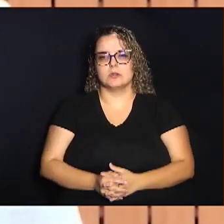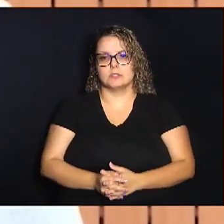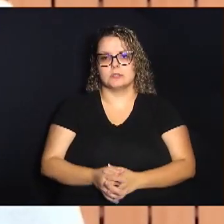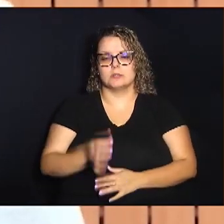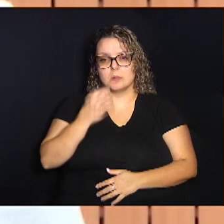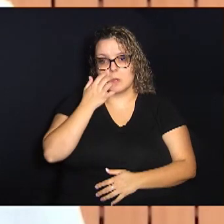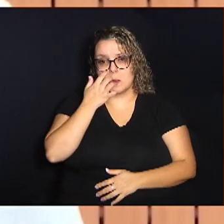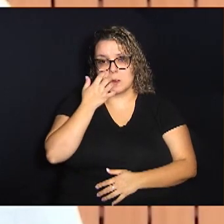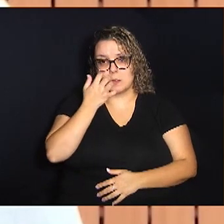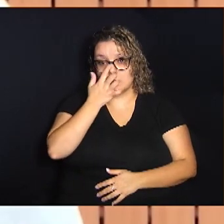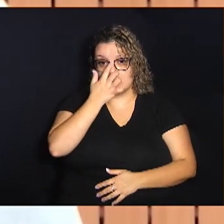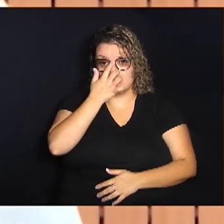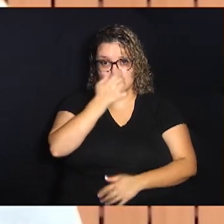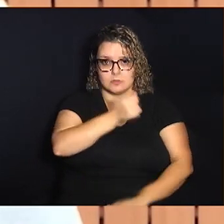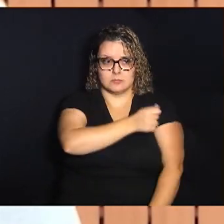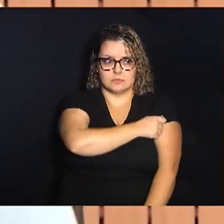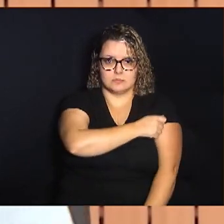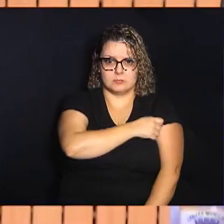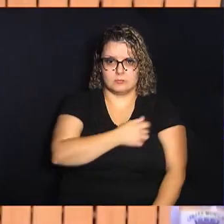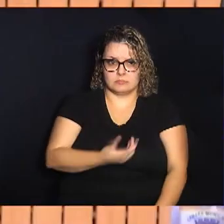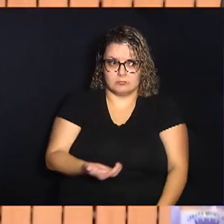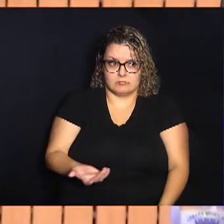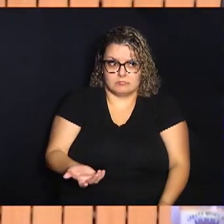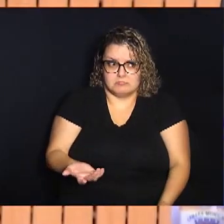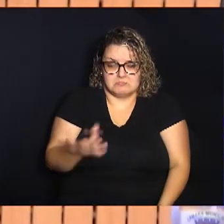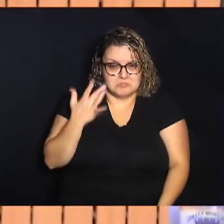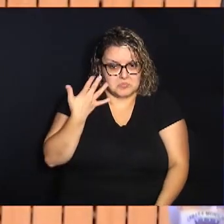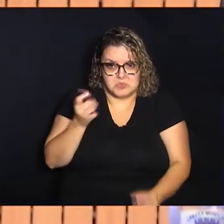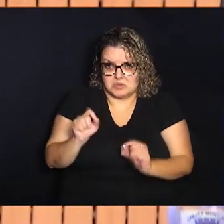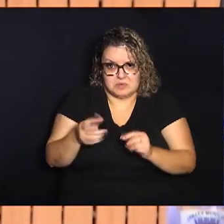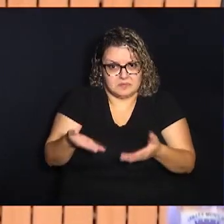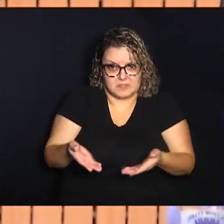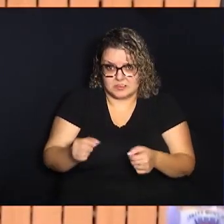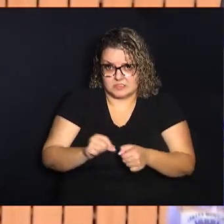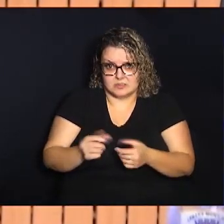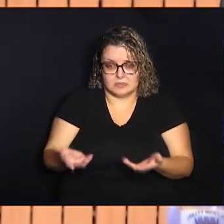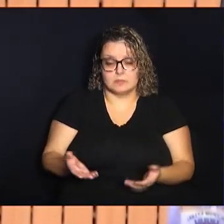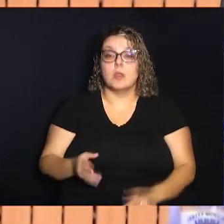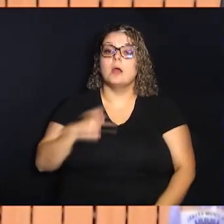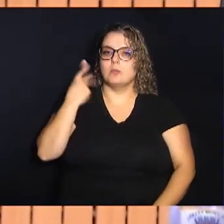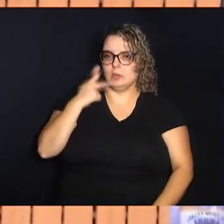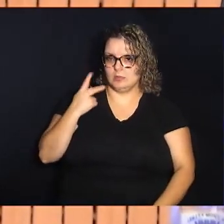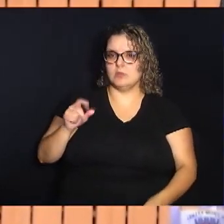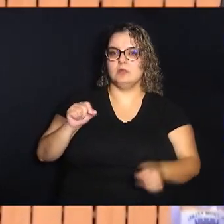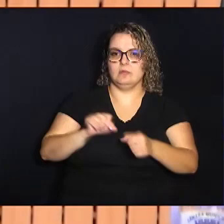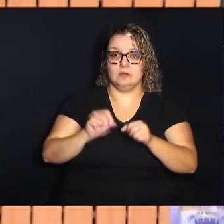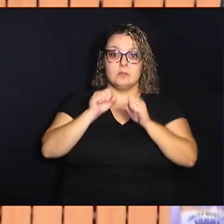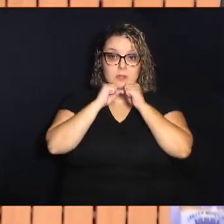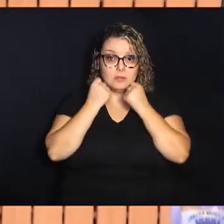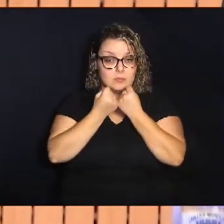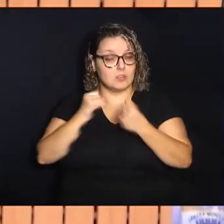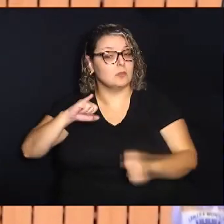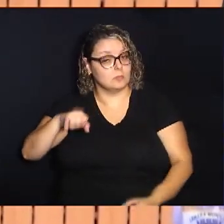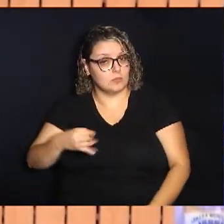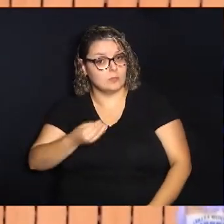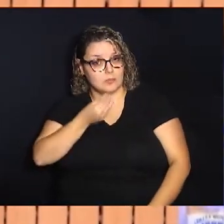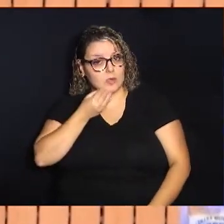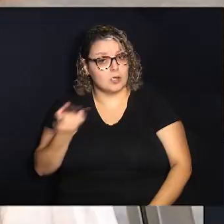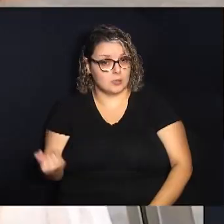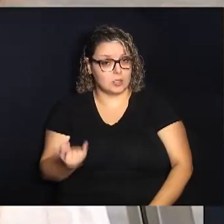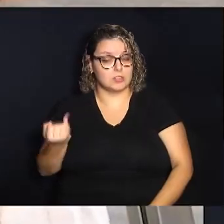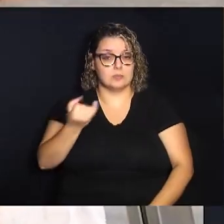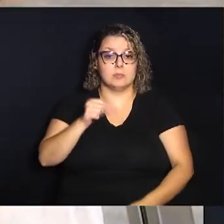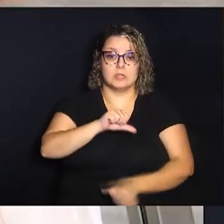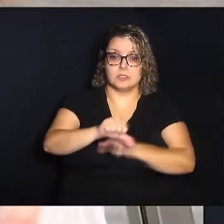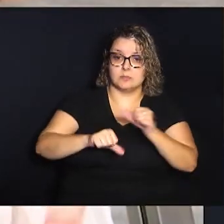os estudantes, eles falam, não sei o que eu estou fazendo aqui. Para o vereador, o seminário foi realizado em um momento oportuno devido às mudanças